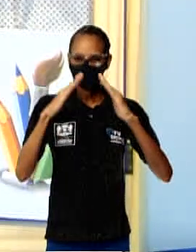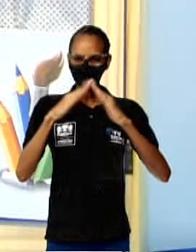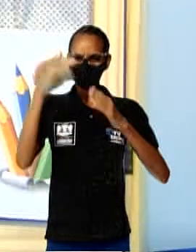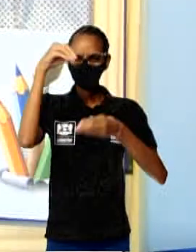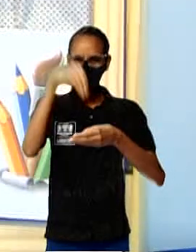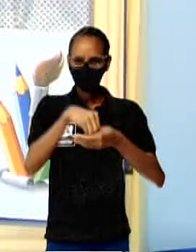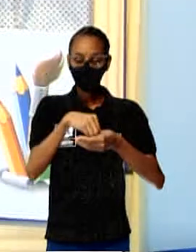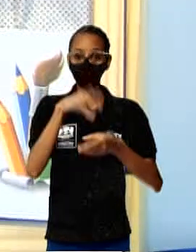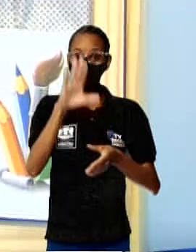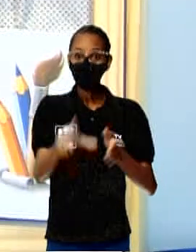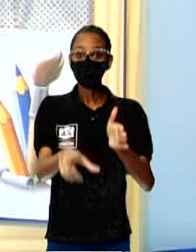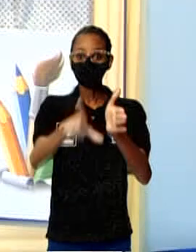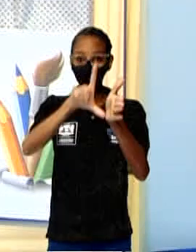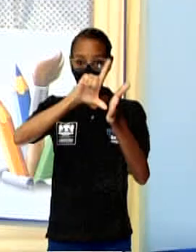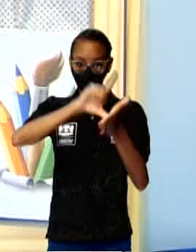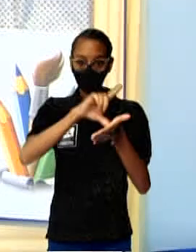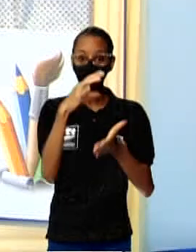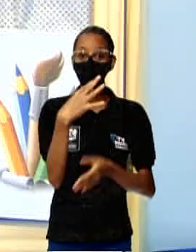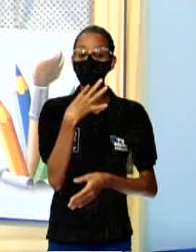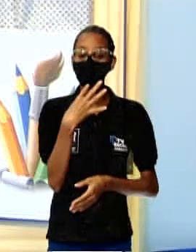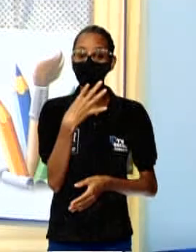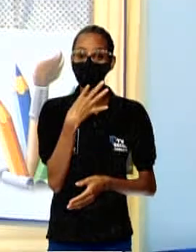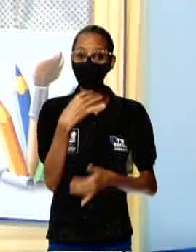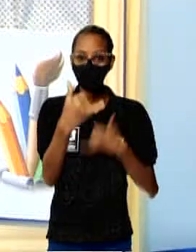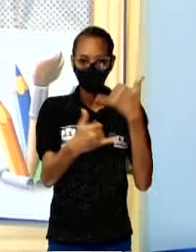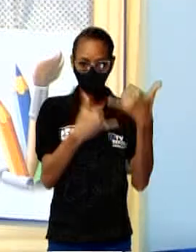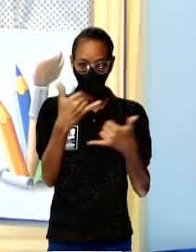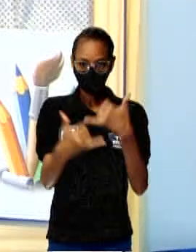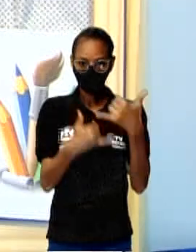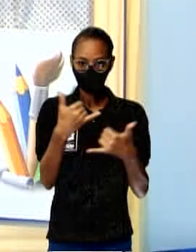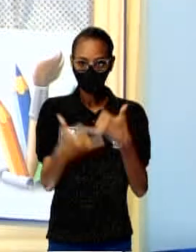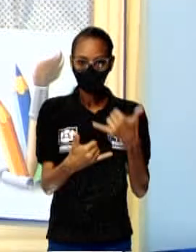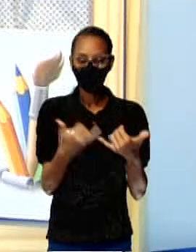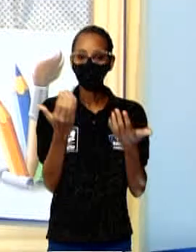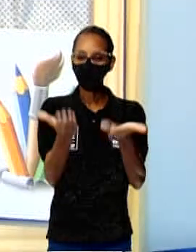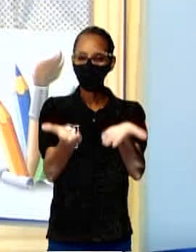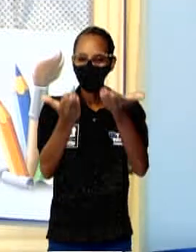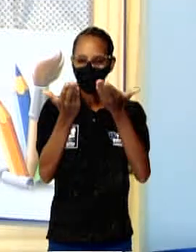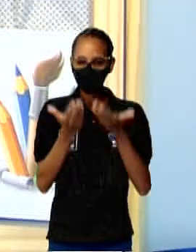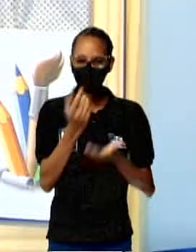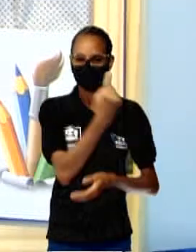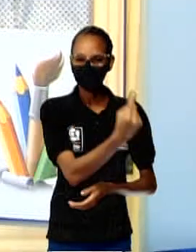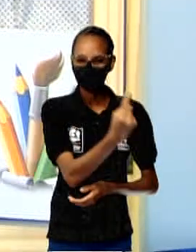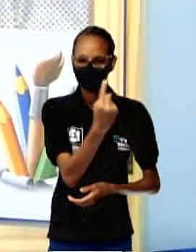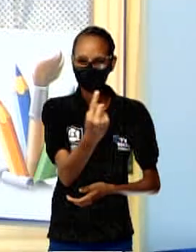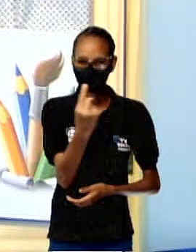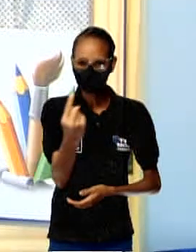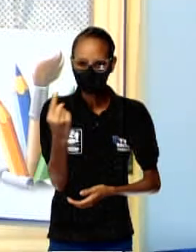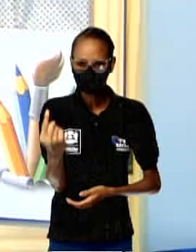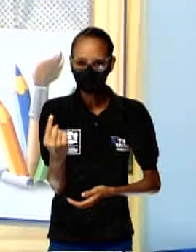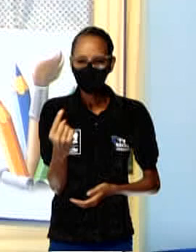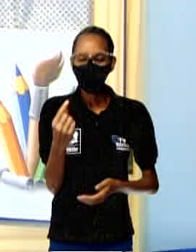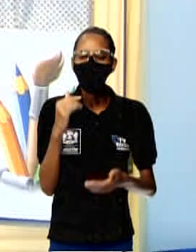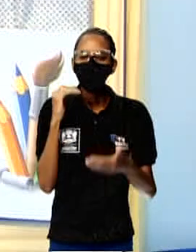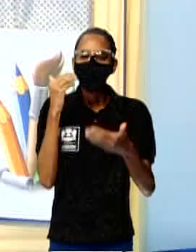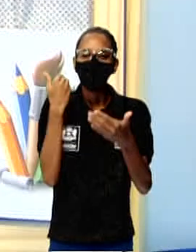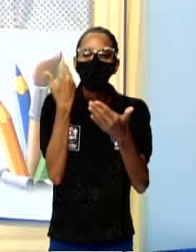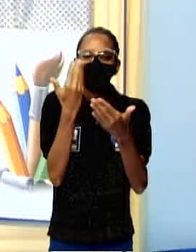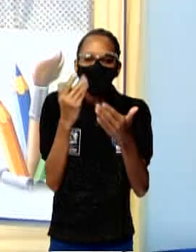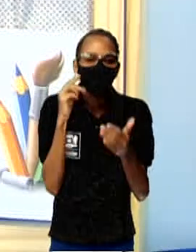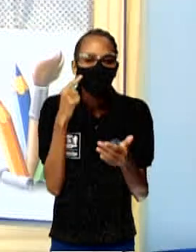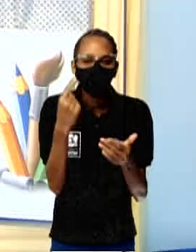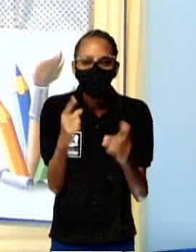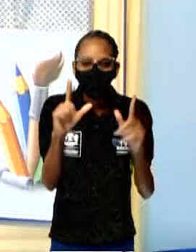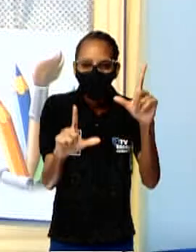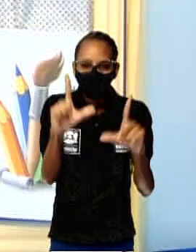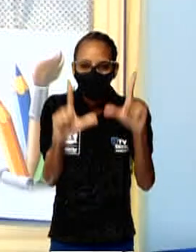mas antes de conhecermos desses brinquedos Eu quero convidar cada um de vocês a chegar mais pertinho